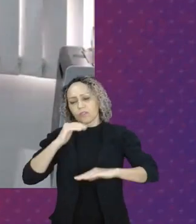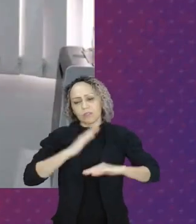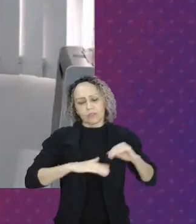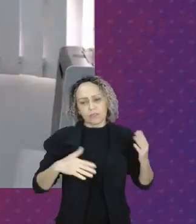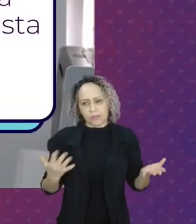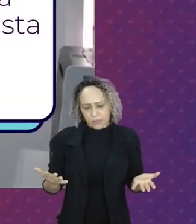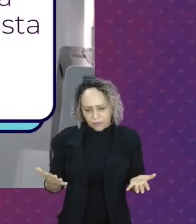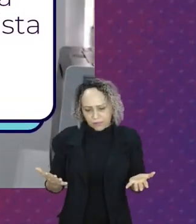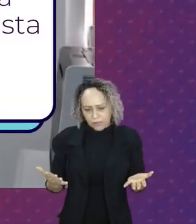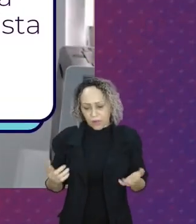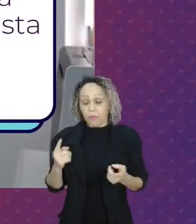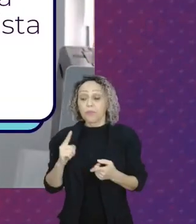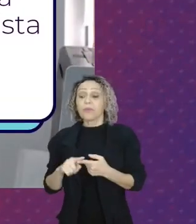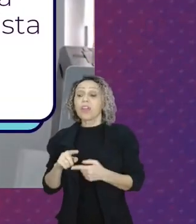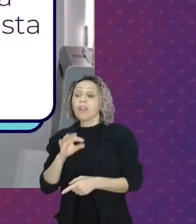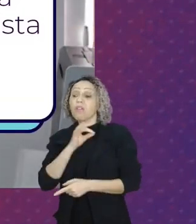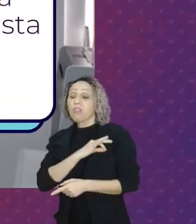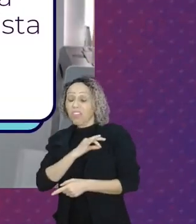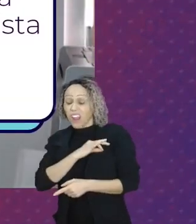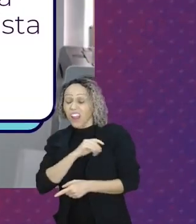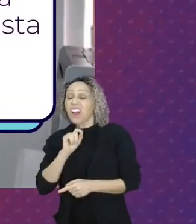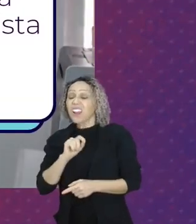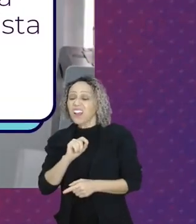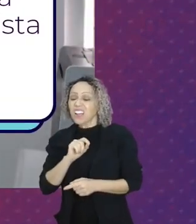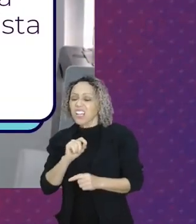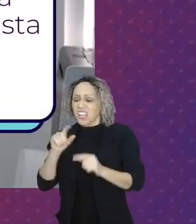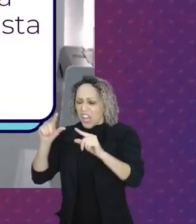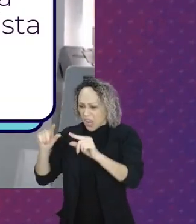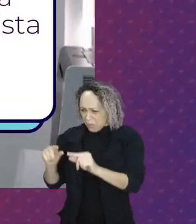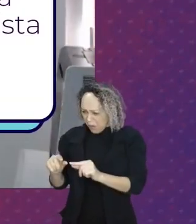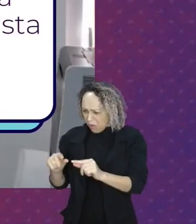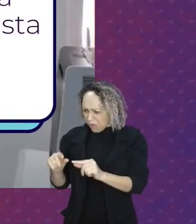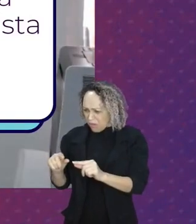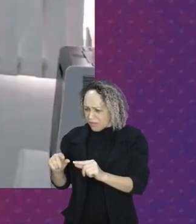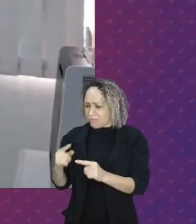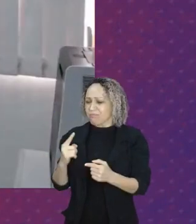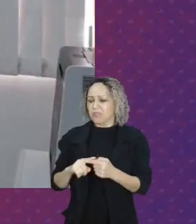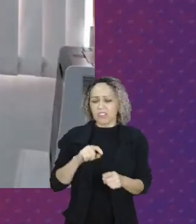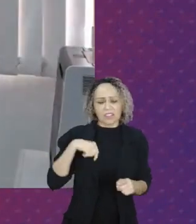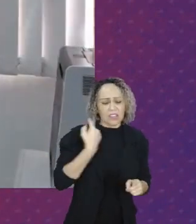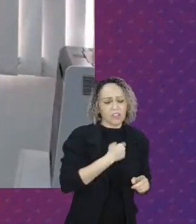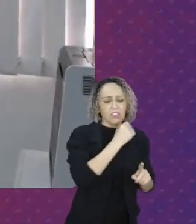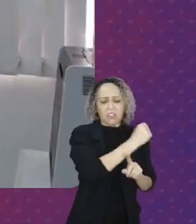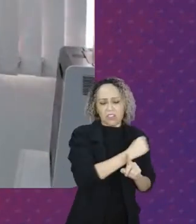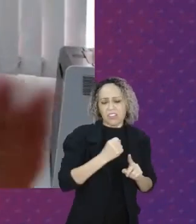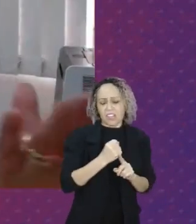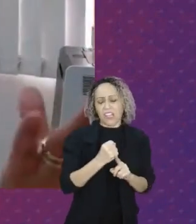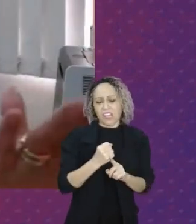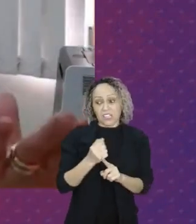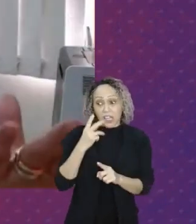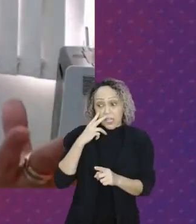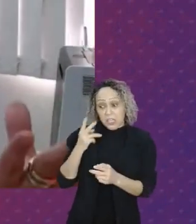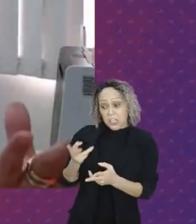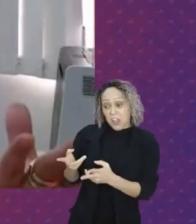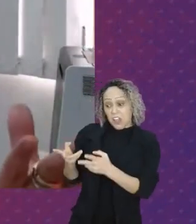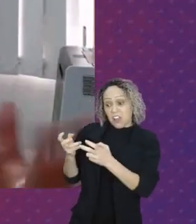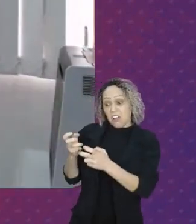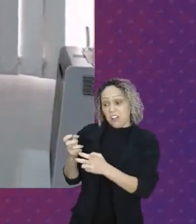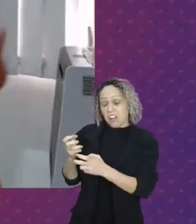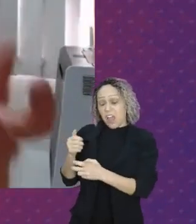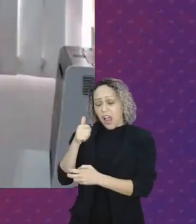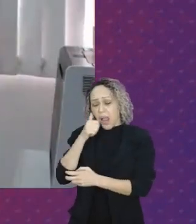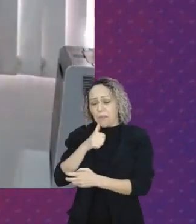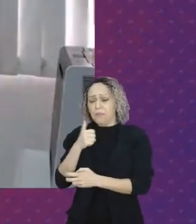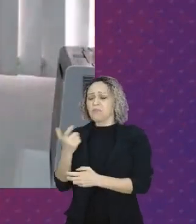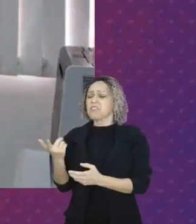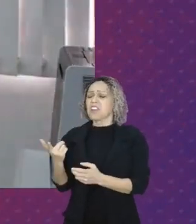visão sexista, machista, da nossa sociedade. Se a mulher já nasceu para cuidar das crianças, por